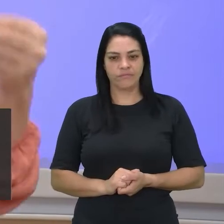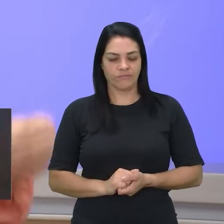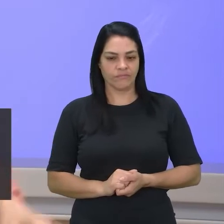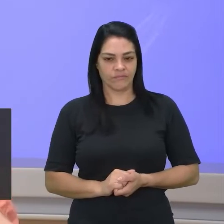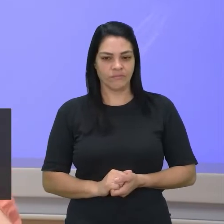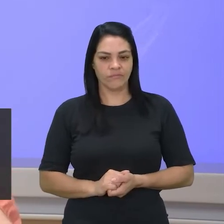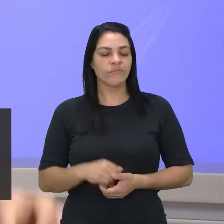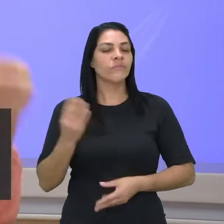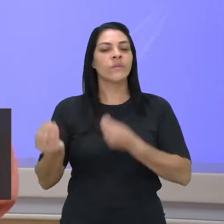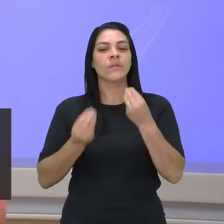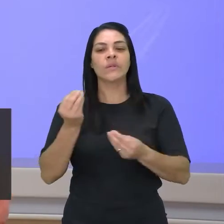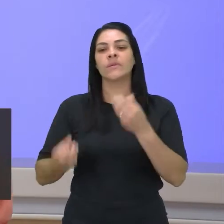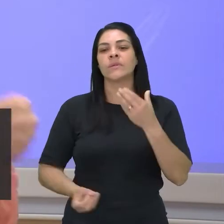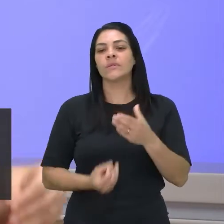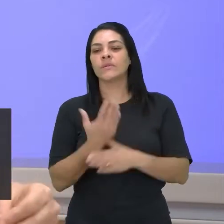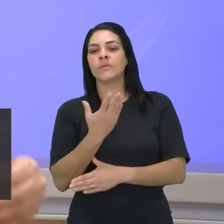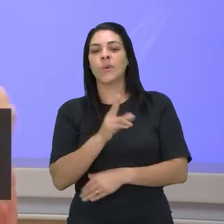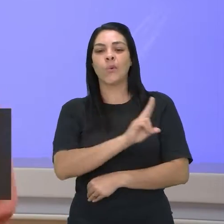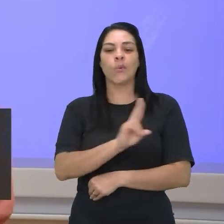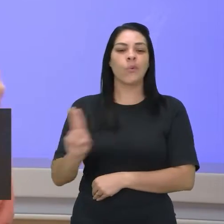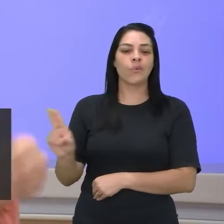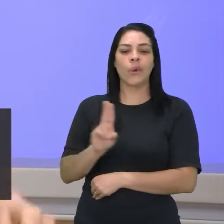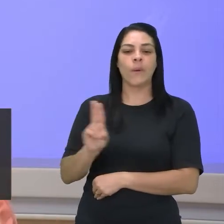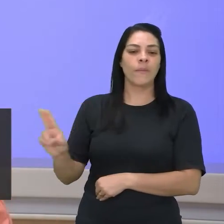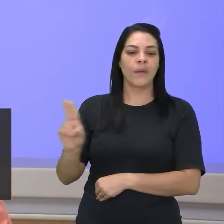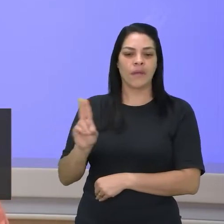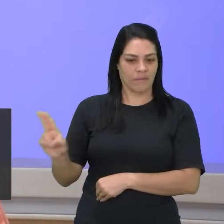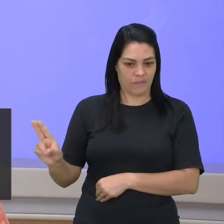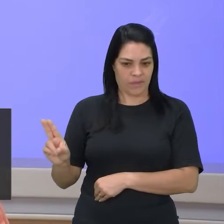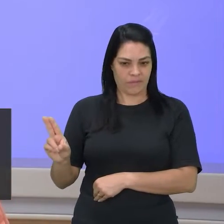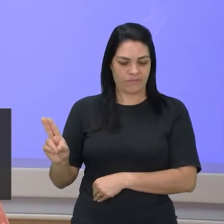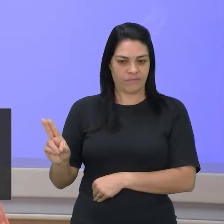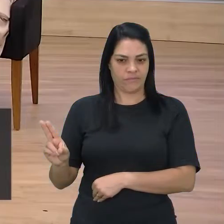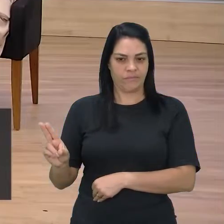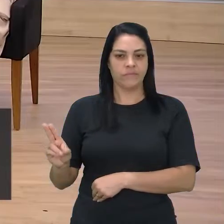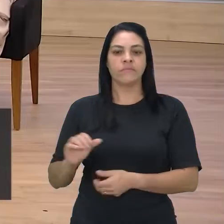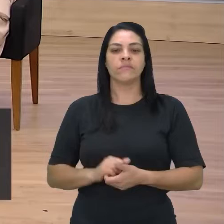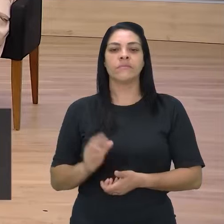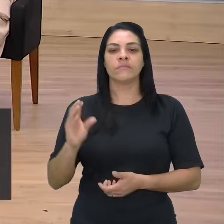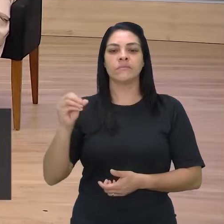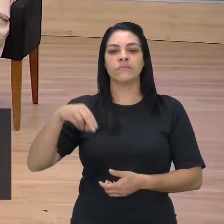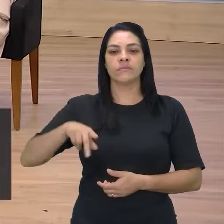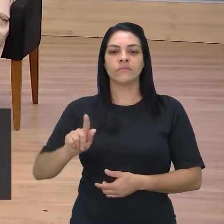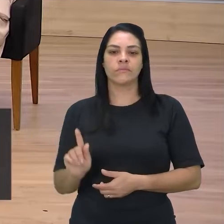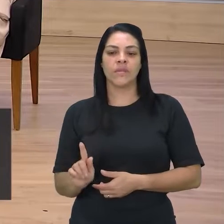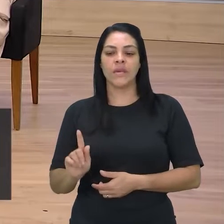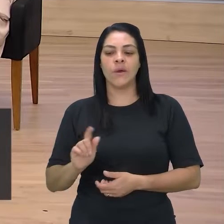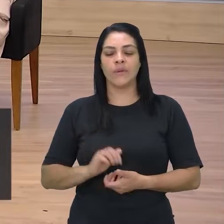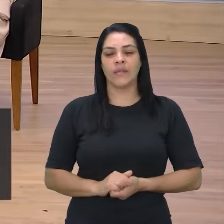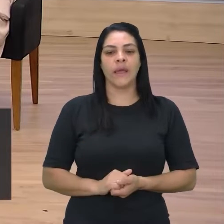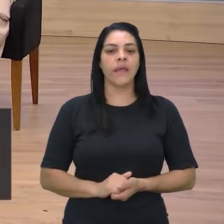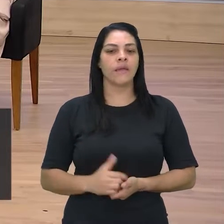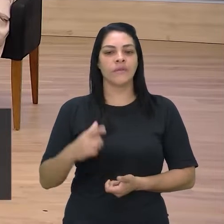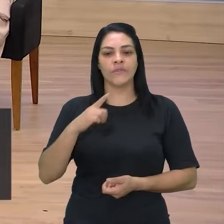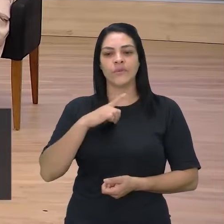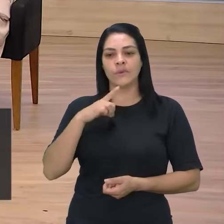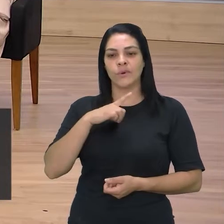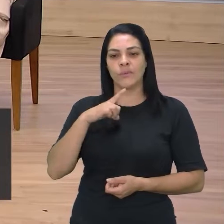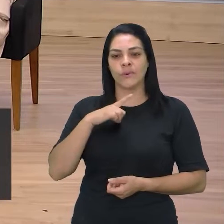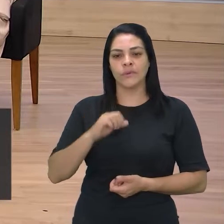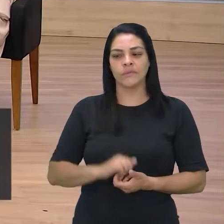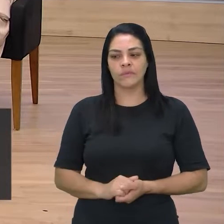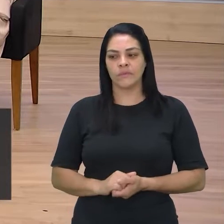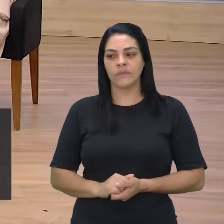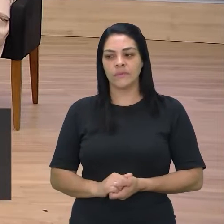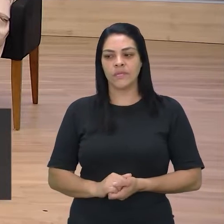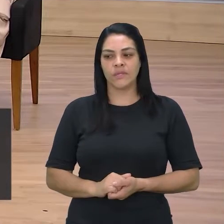como surgiu o nome para a ONG? Tá, vamos lá. Bom, na minha apresentação eu acabei não falando, mas eu